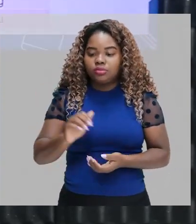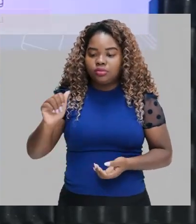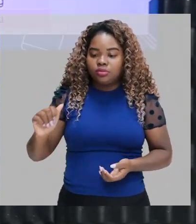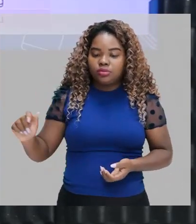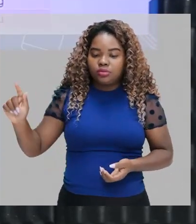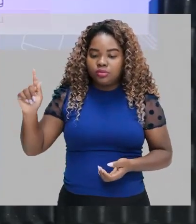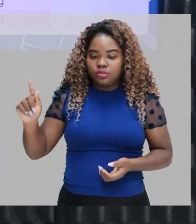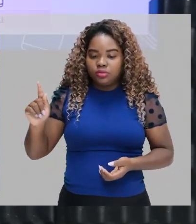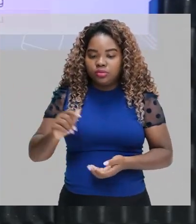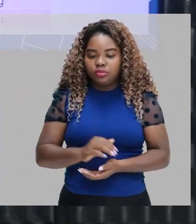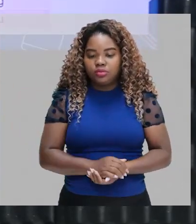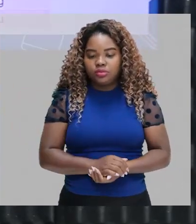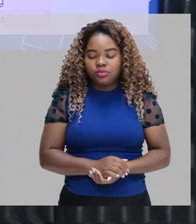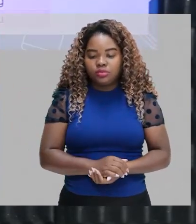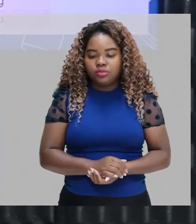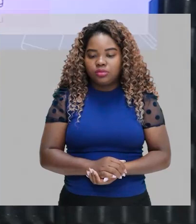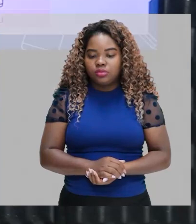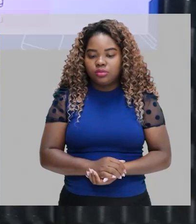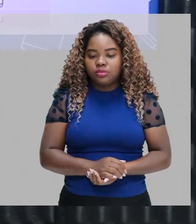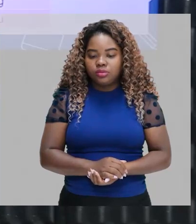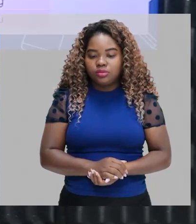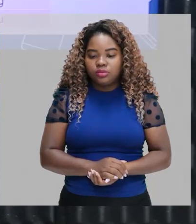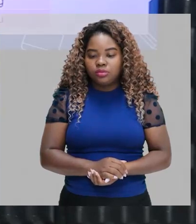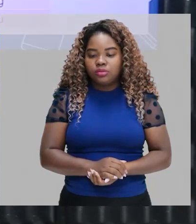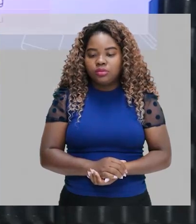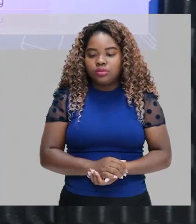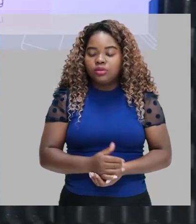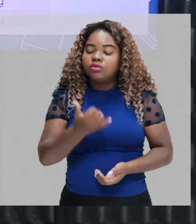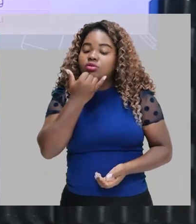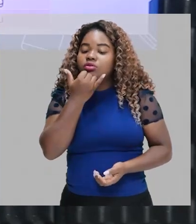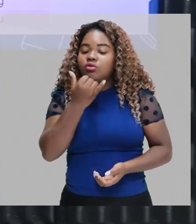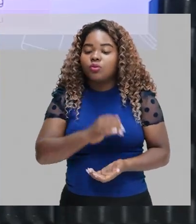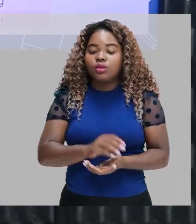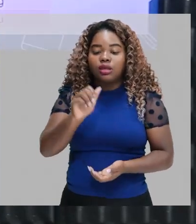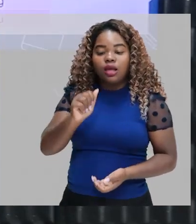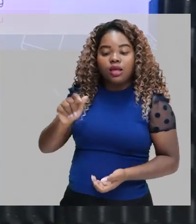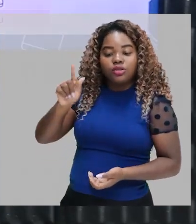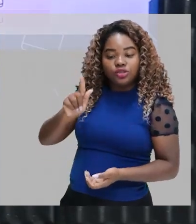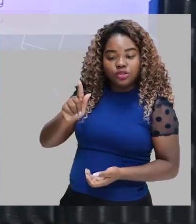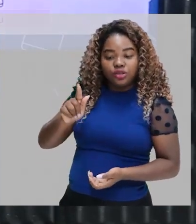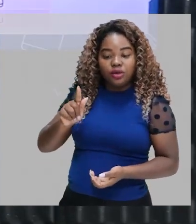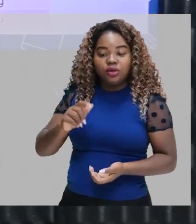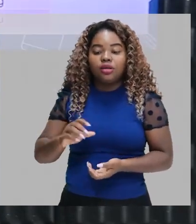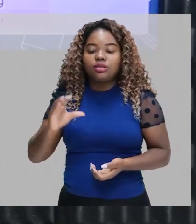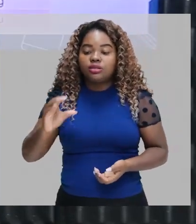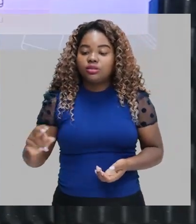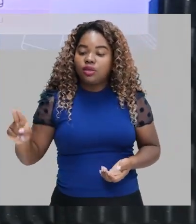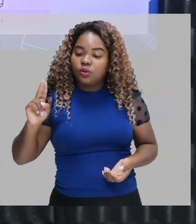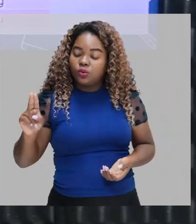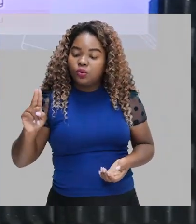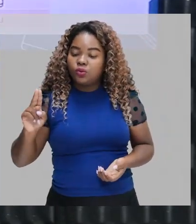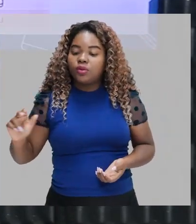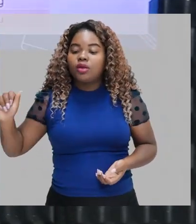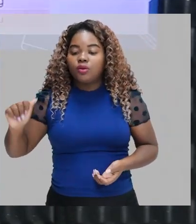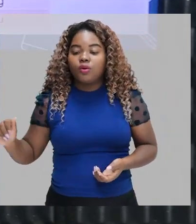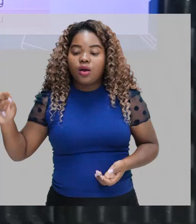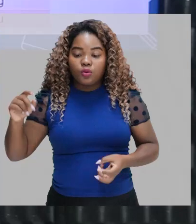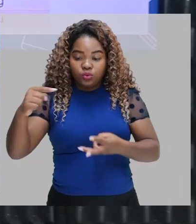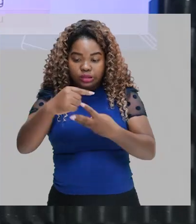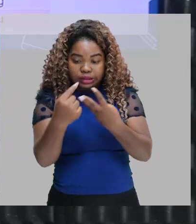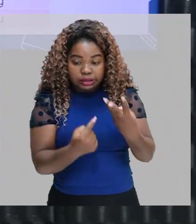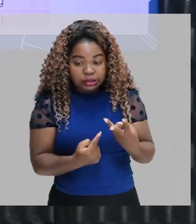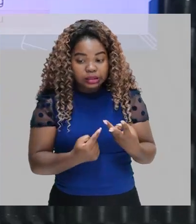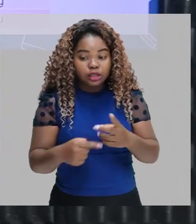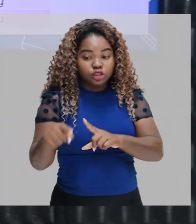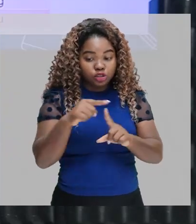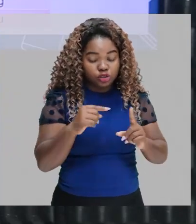prata e cobre, compondo o soluto, substâncias que vão estar em menor quantidade, e o ouro, que vai